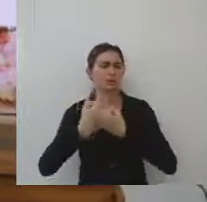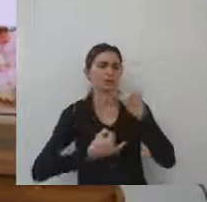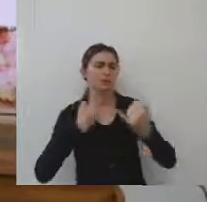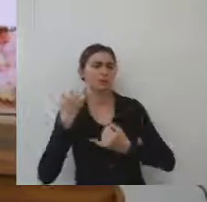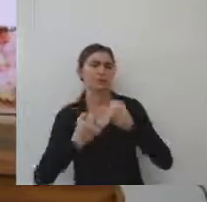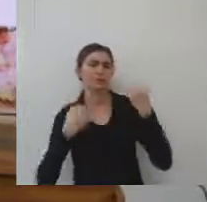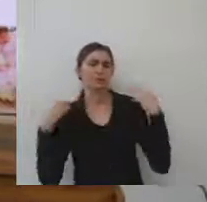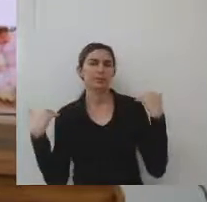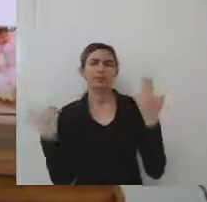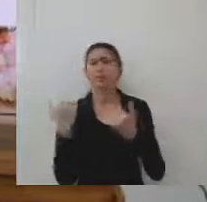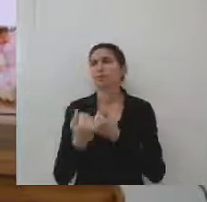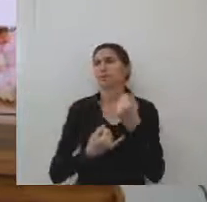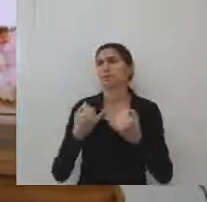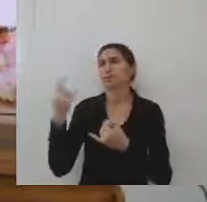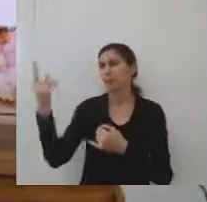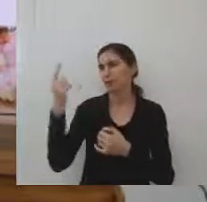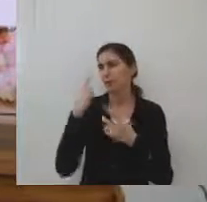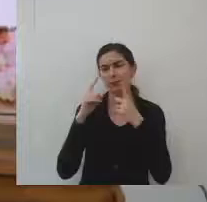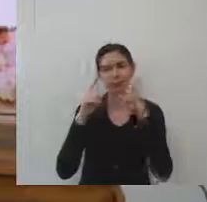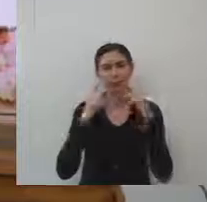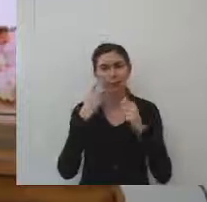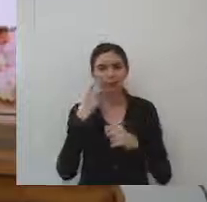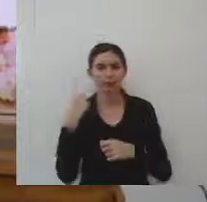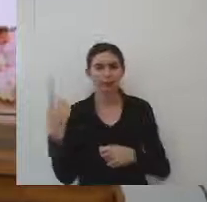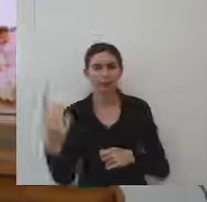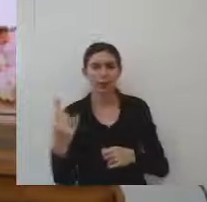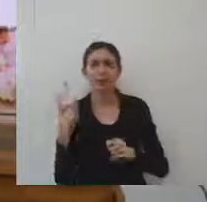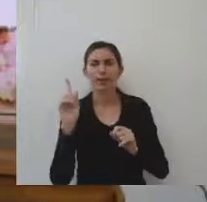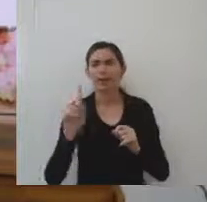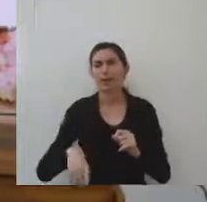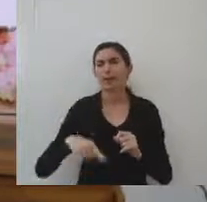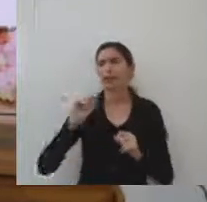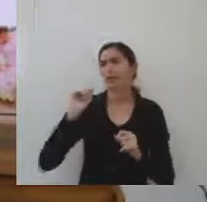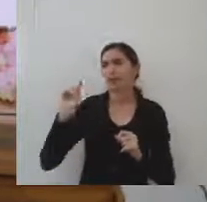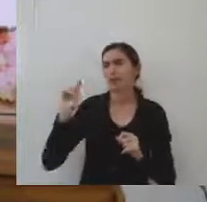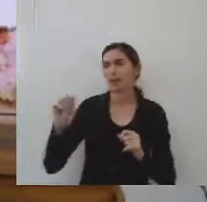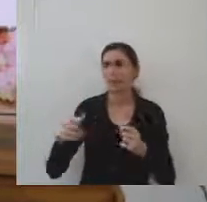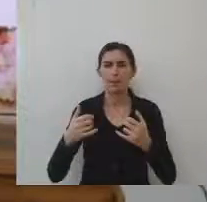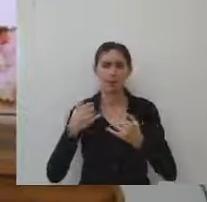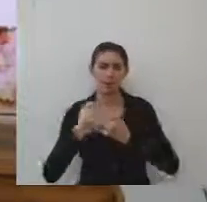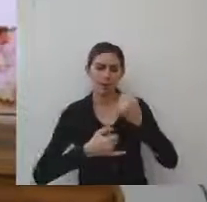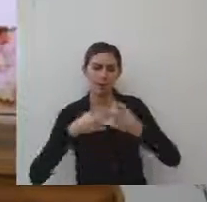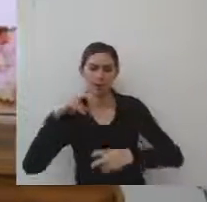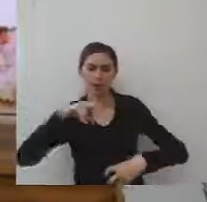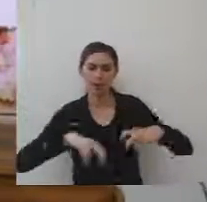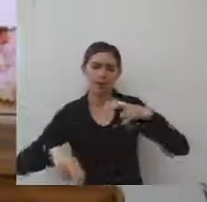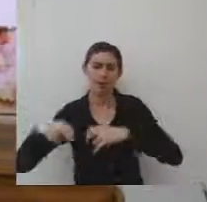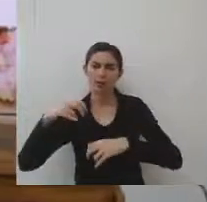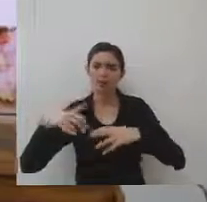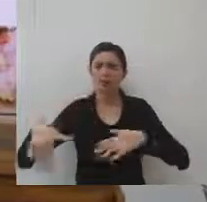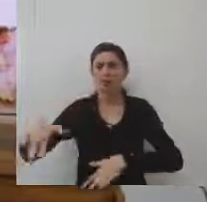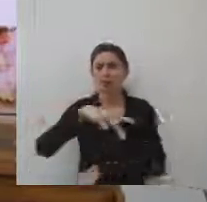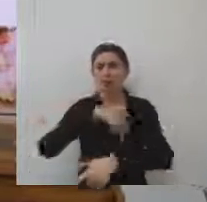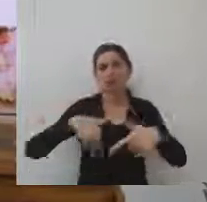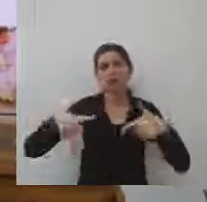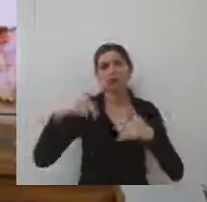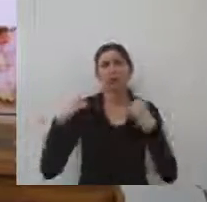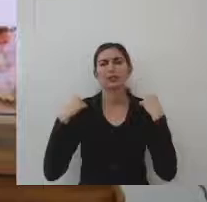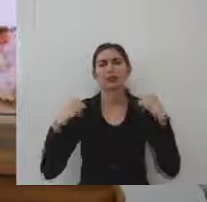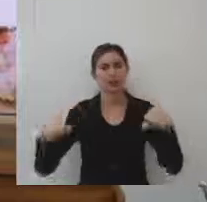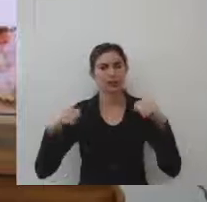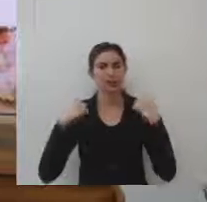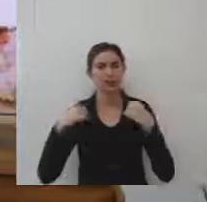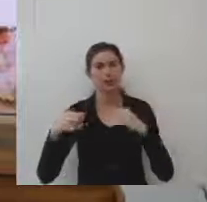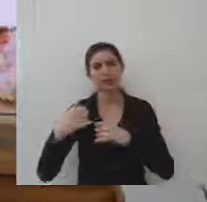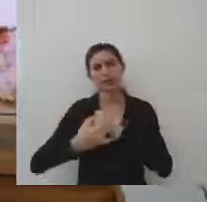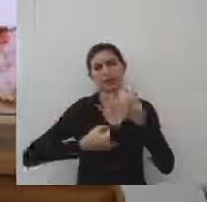ó. As danças também, essa foto daqui a gente pode observar que é como se fosse um parque público, as pessoas estão dançando, a pessoa pode dançar